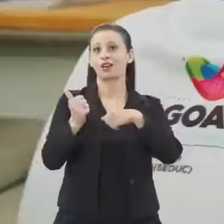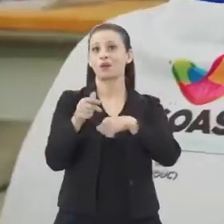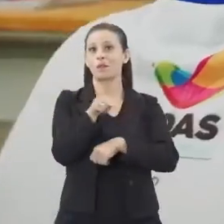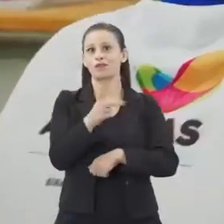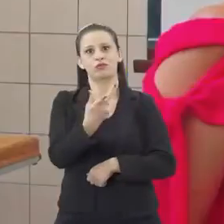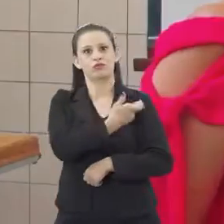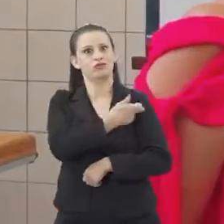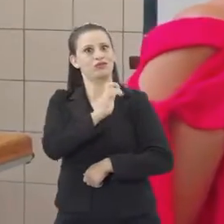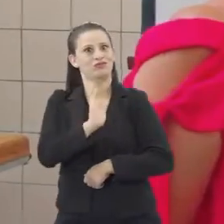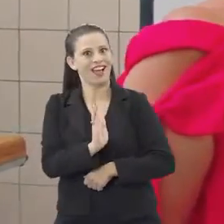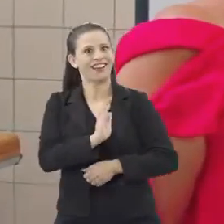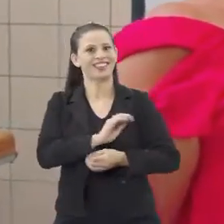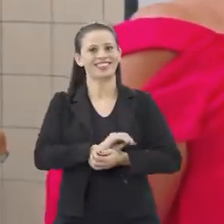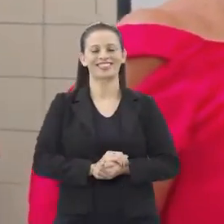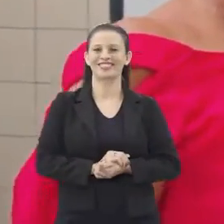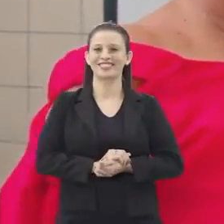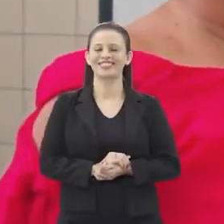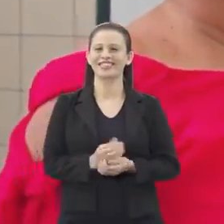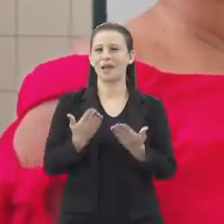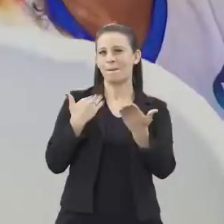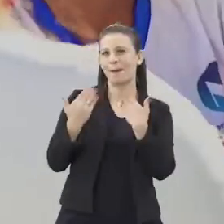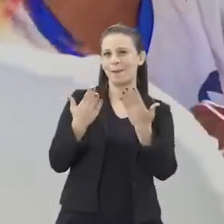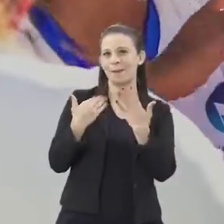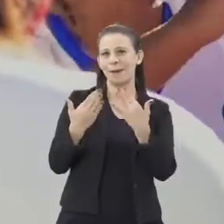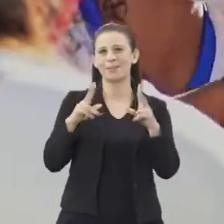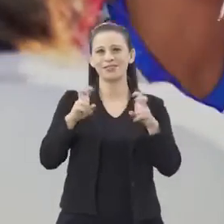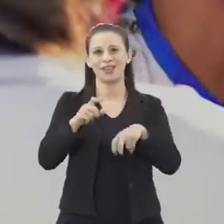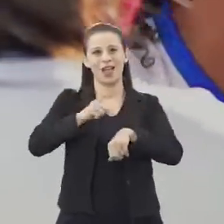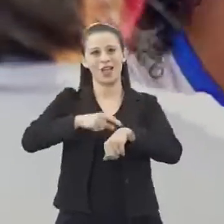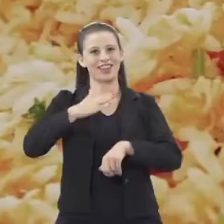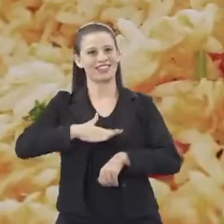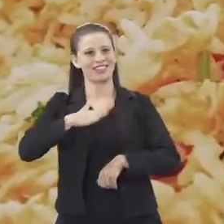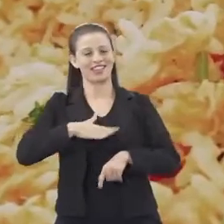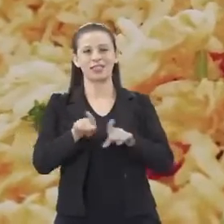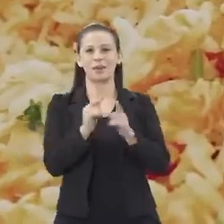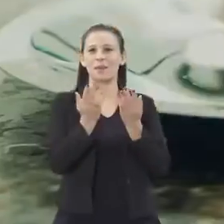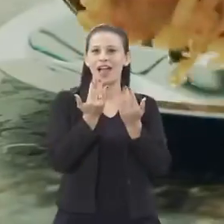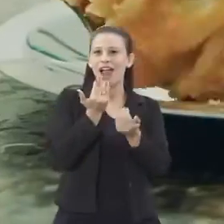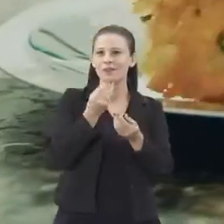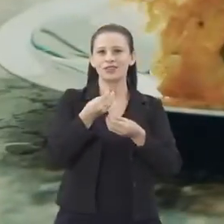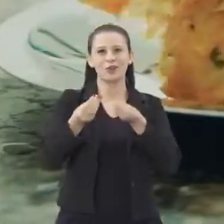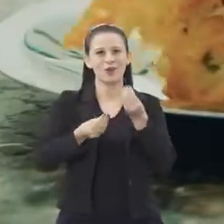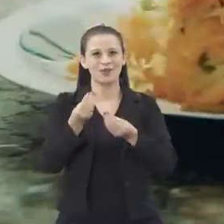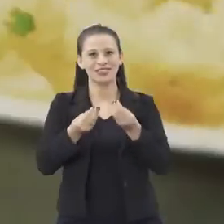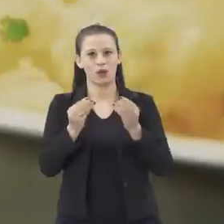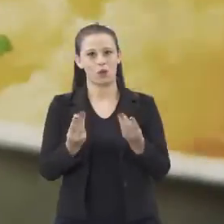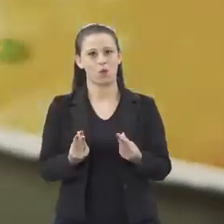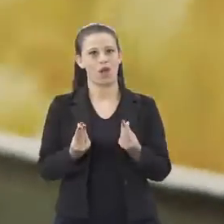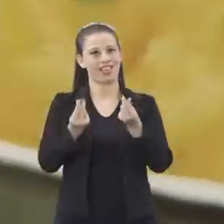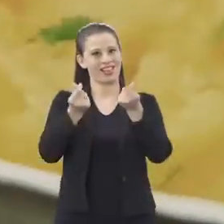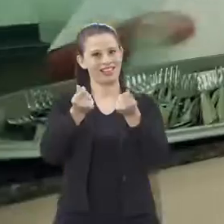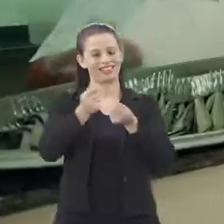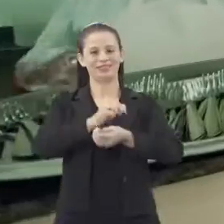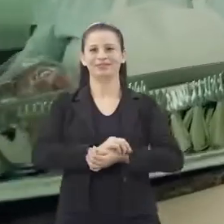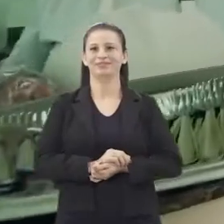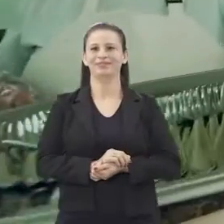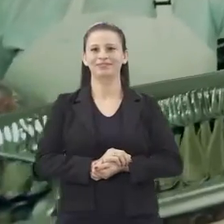dos professores já vacinados, o bate-papo do intervalo, a alimentação com uma merenda de